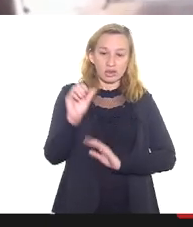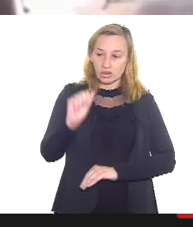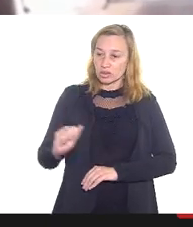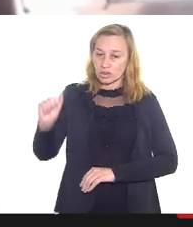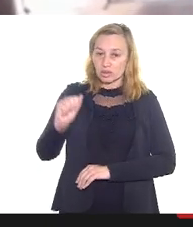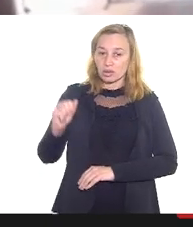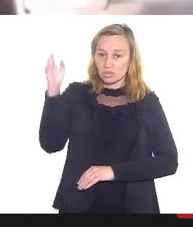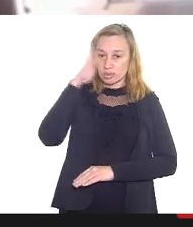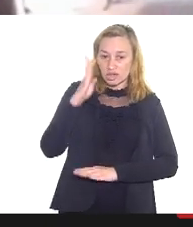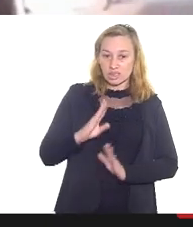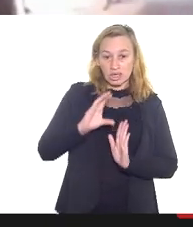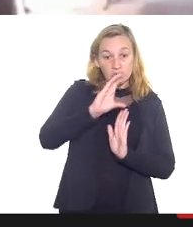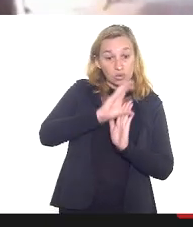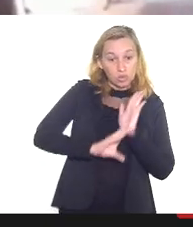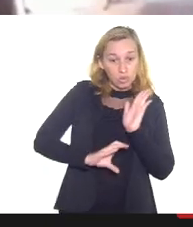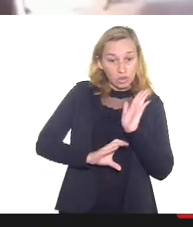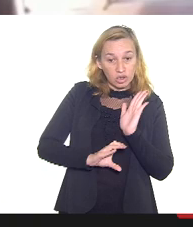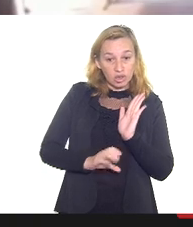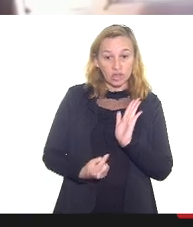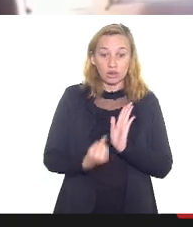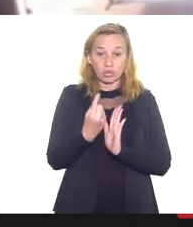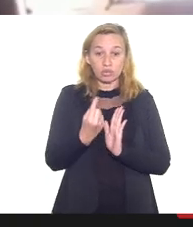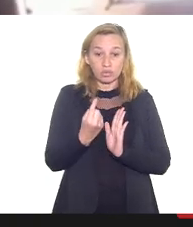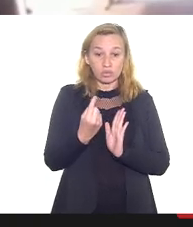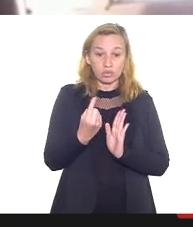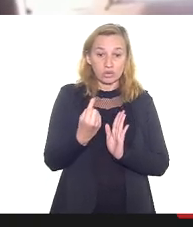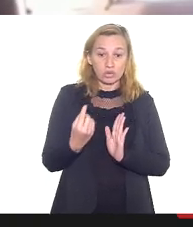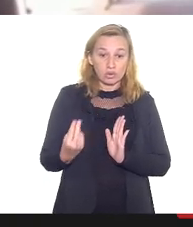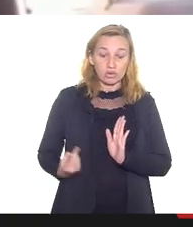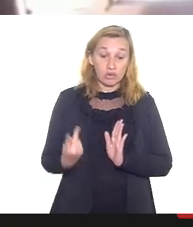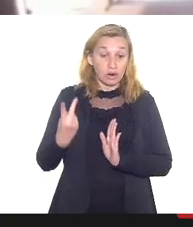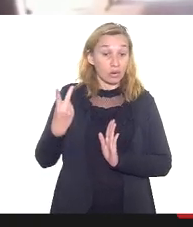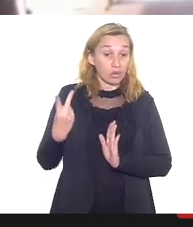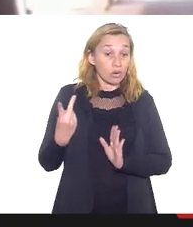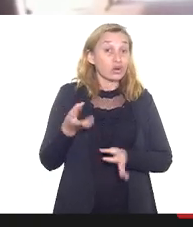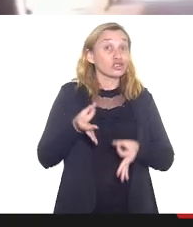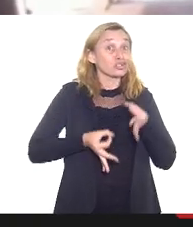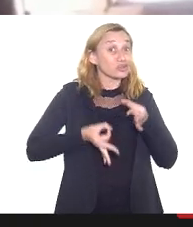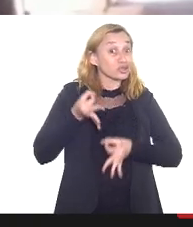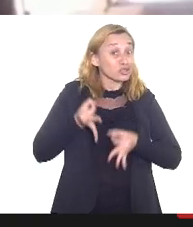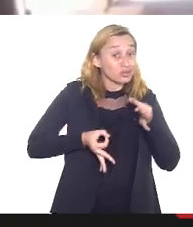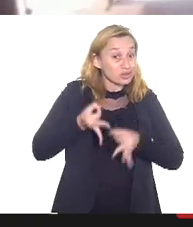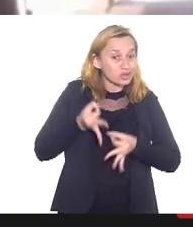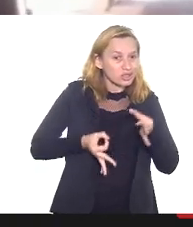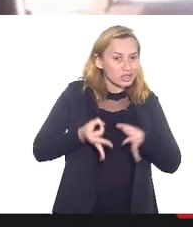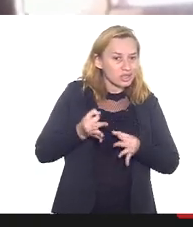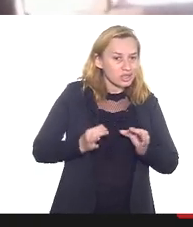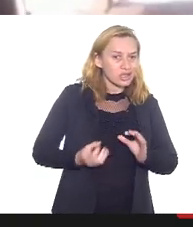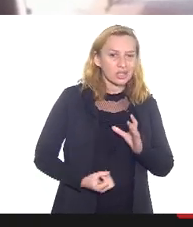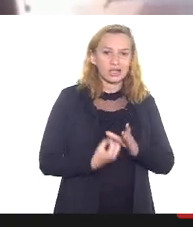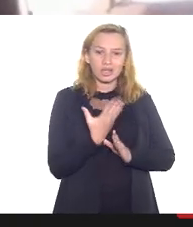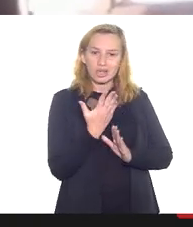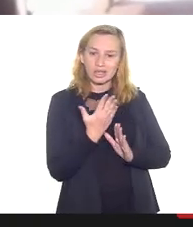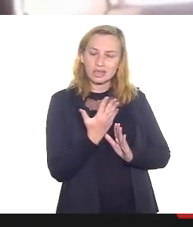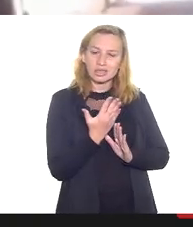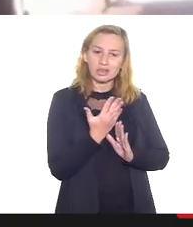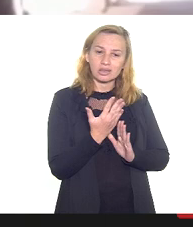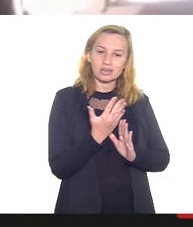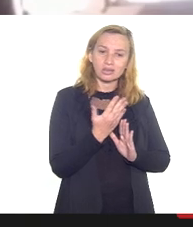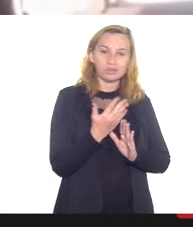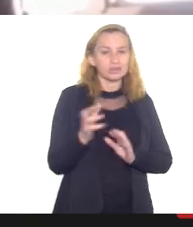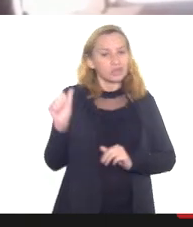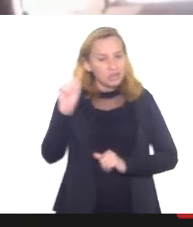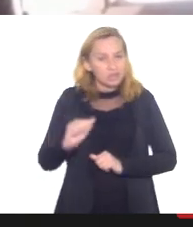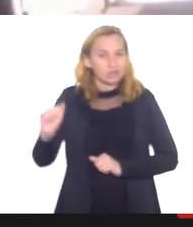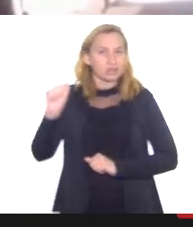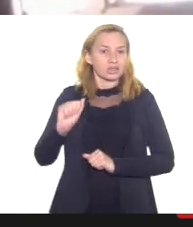Brasileira do Currículo e um dos princípios que justificam a fundação dessa